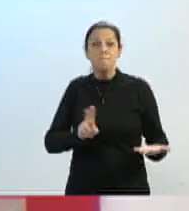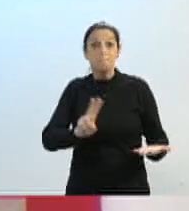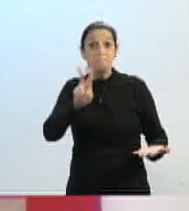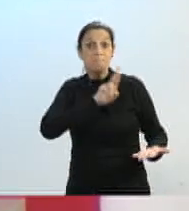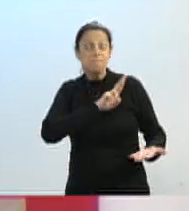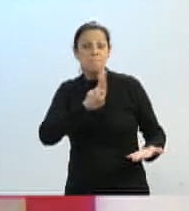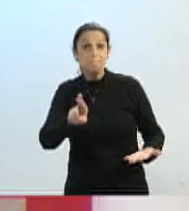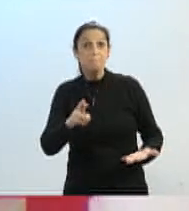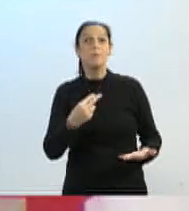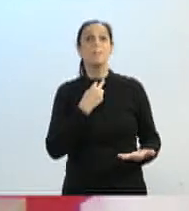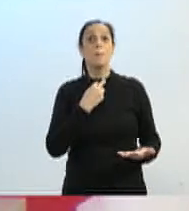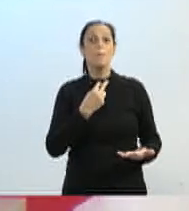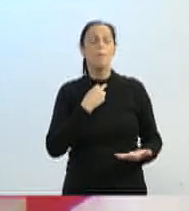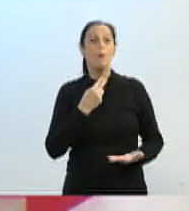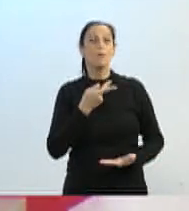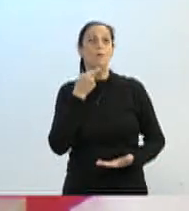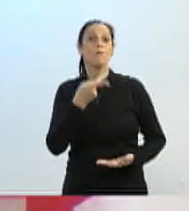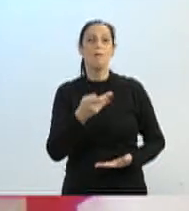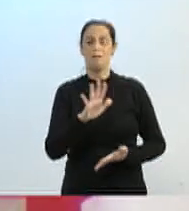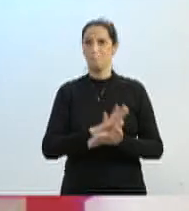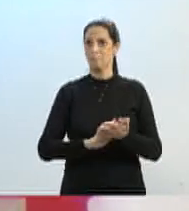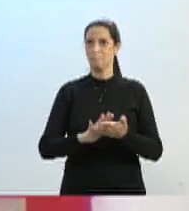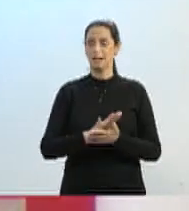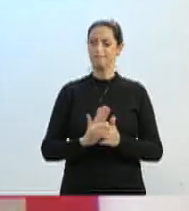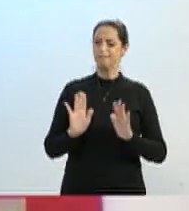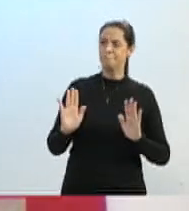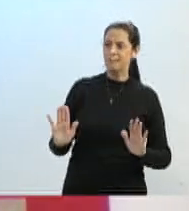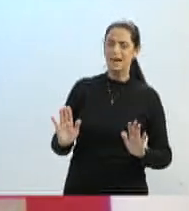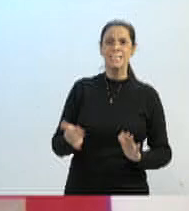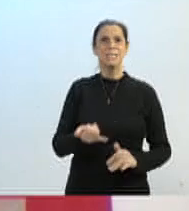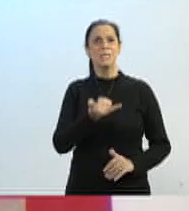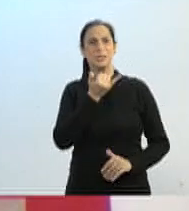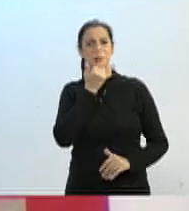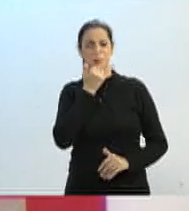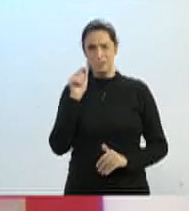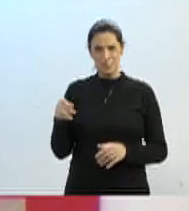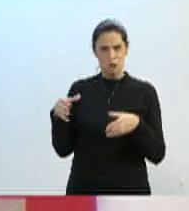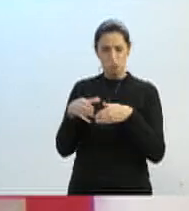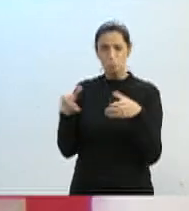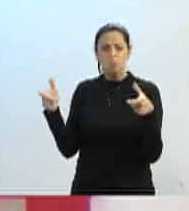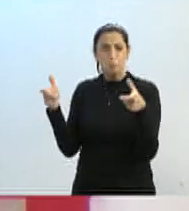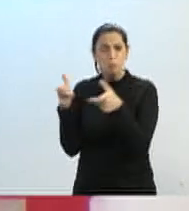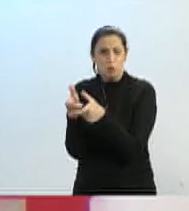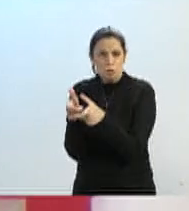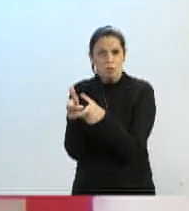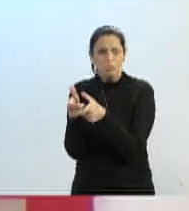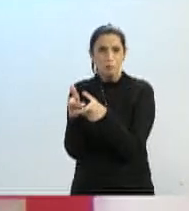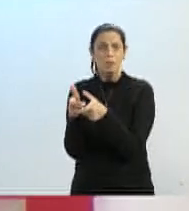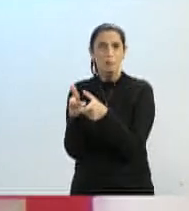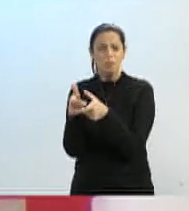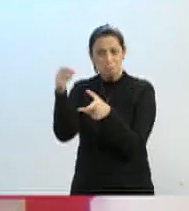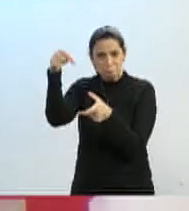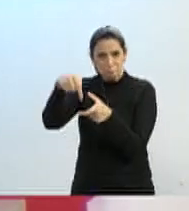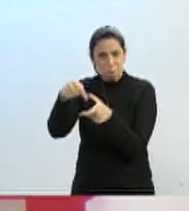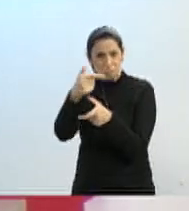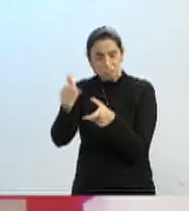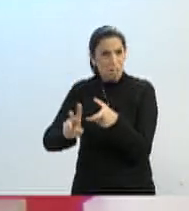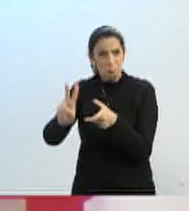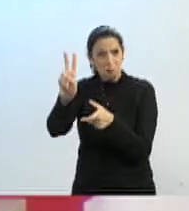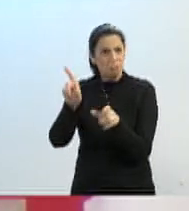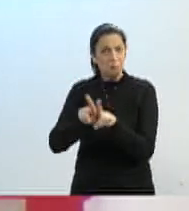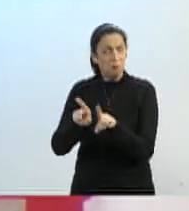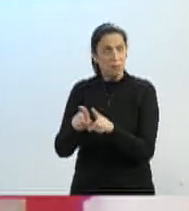ser expostos. Mas daí eu pergunto, até inclusive essa minoria, vereador Gilson, não possuem valores